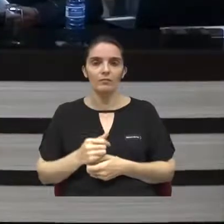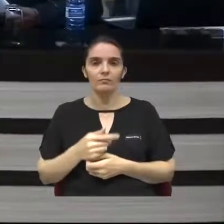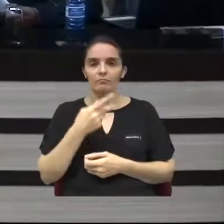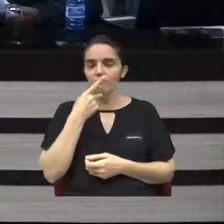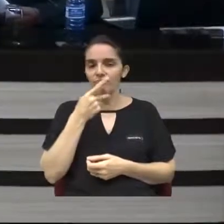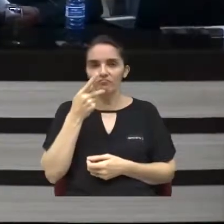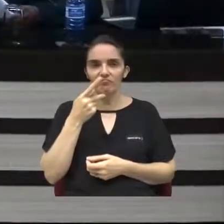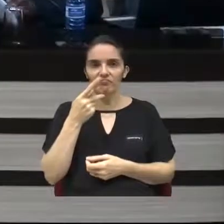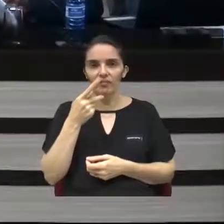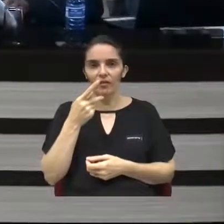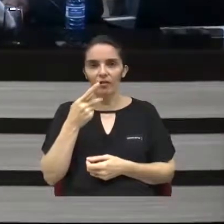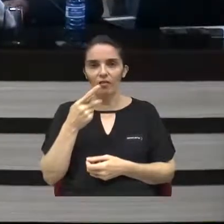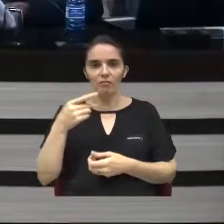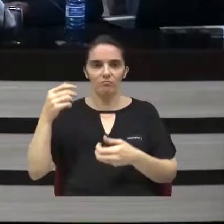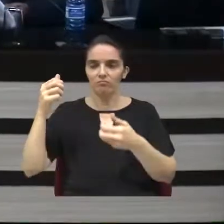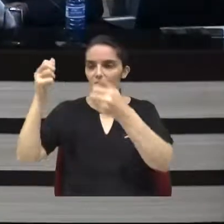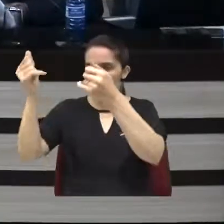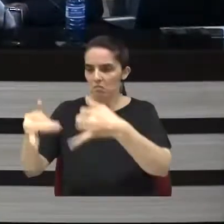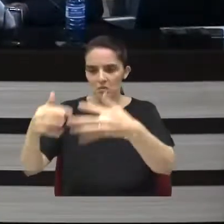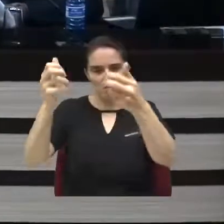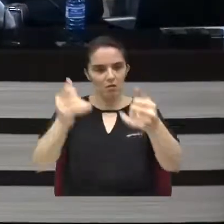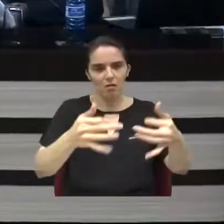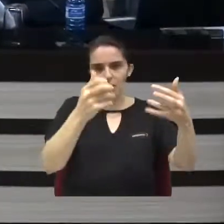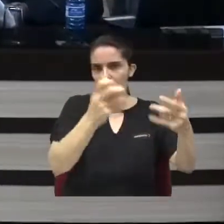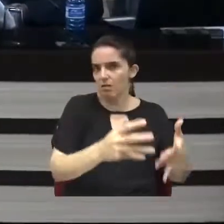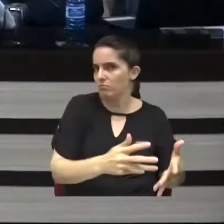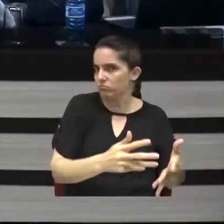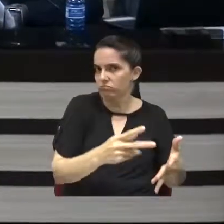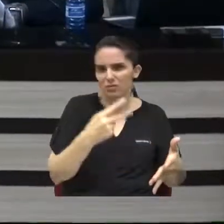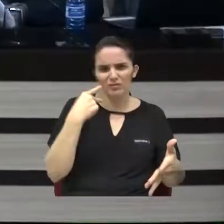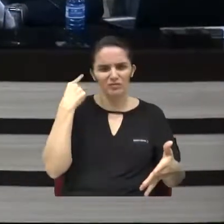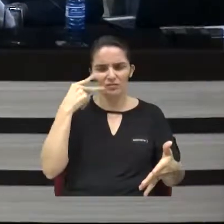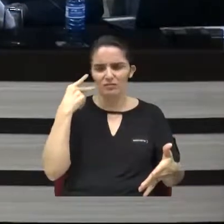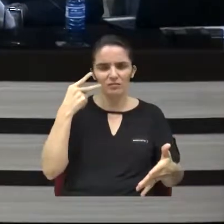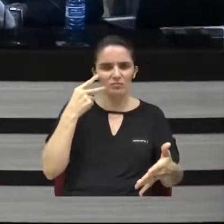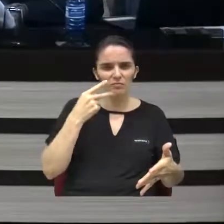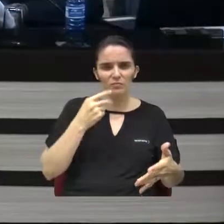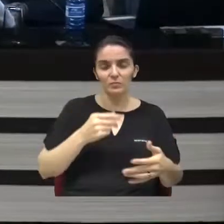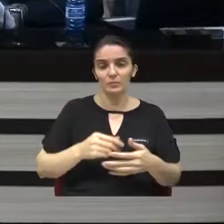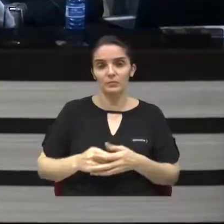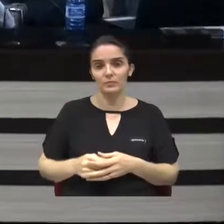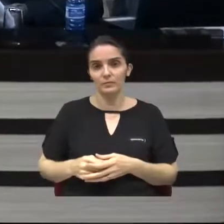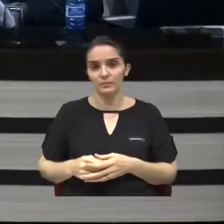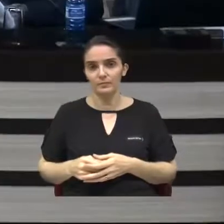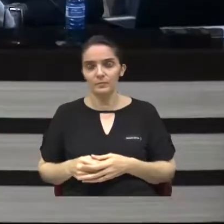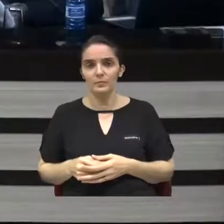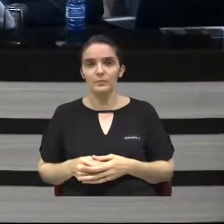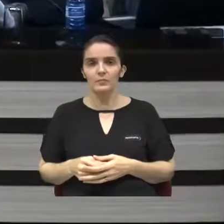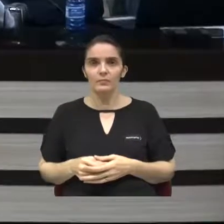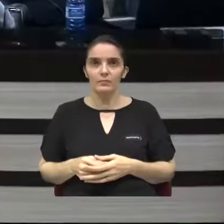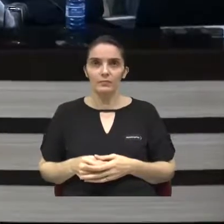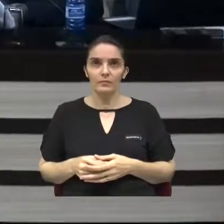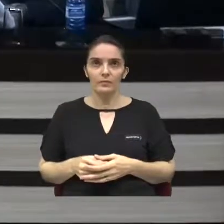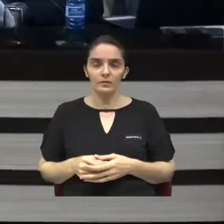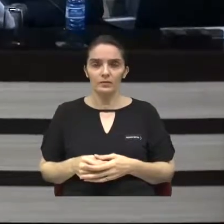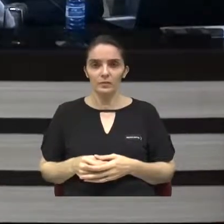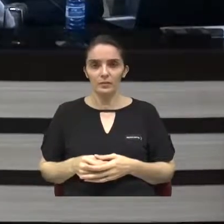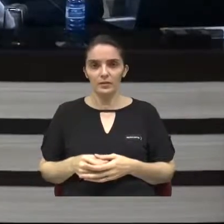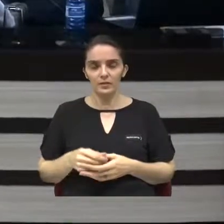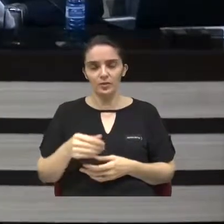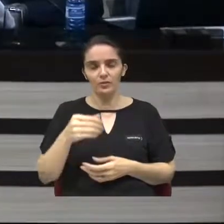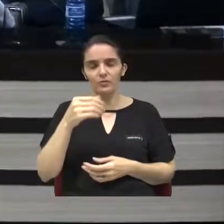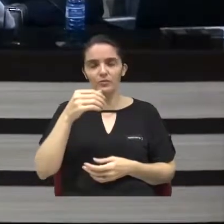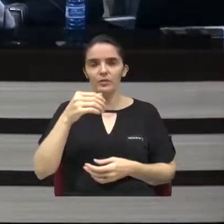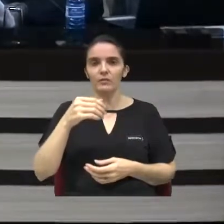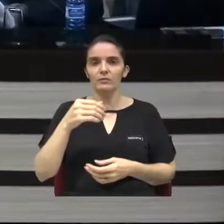seus pares, porquanto denota aos mesmos atos improbo e ao que deveras